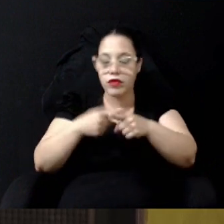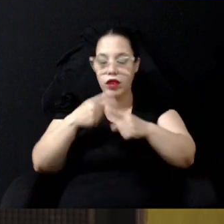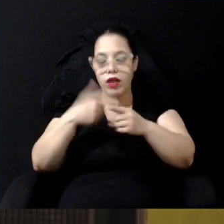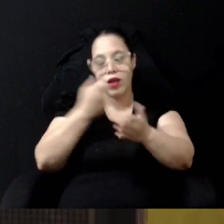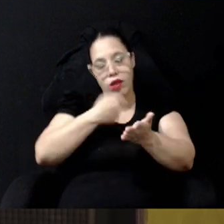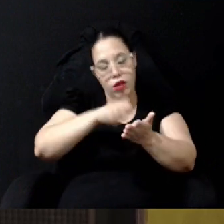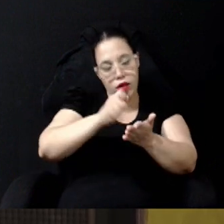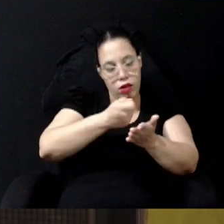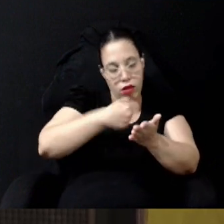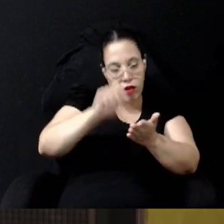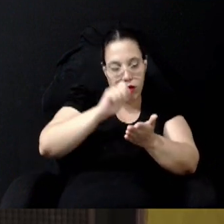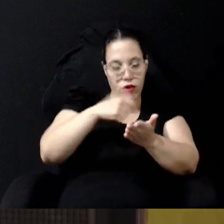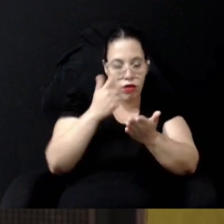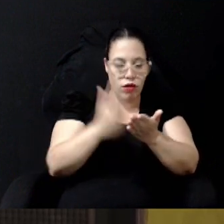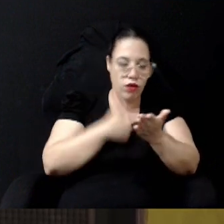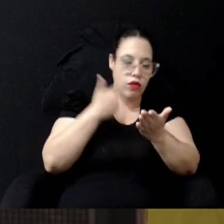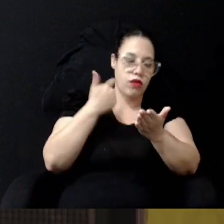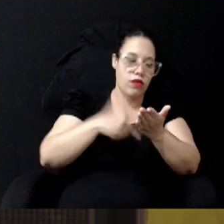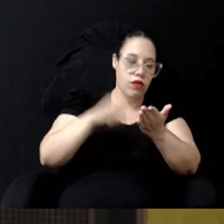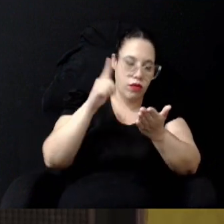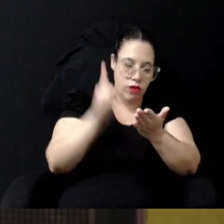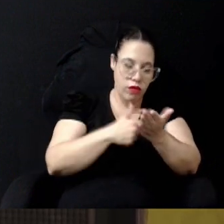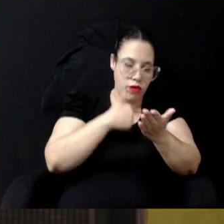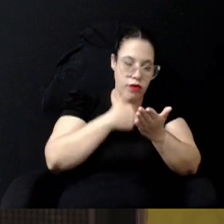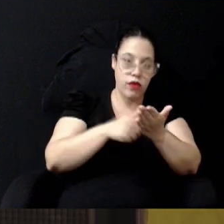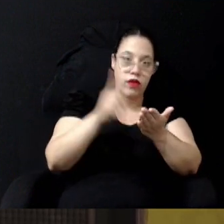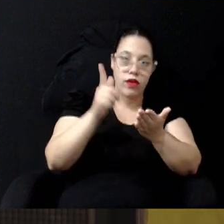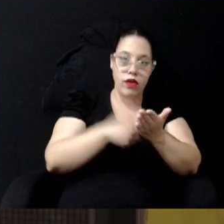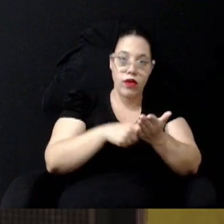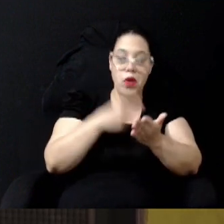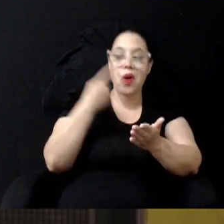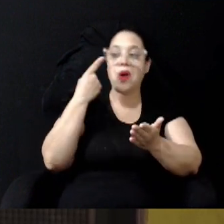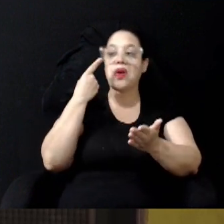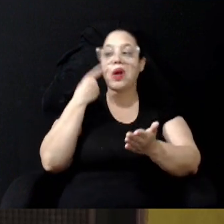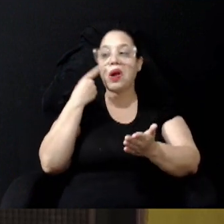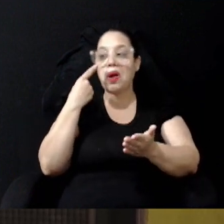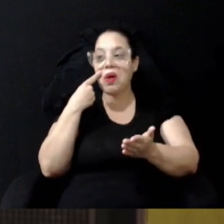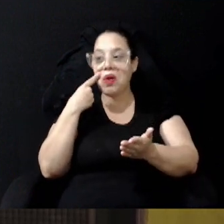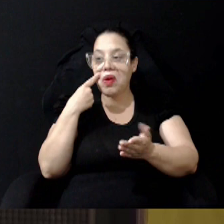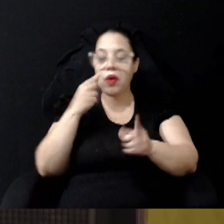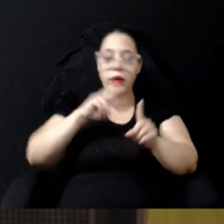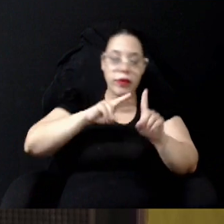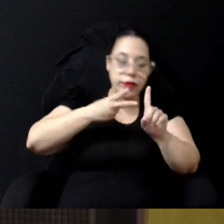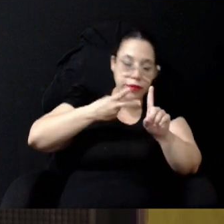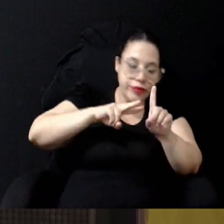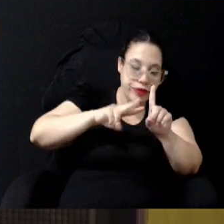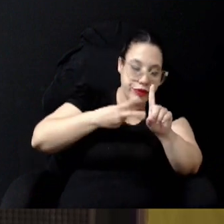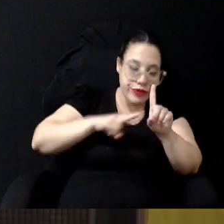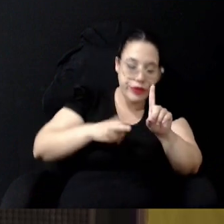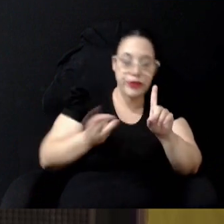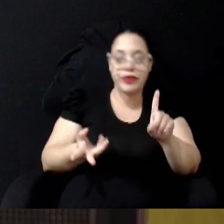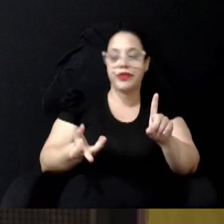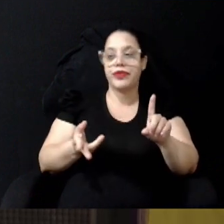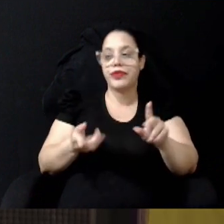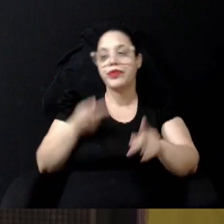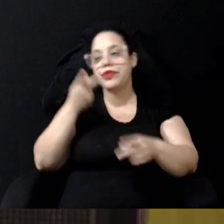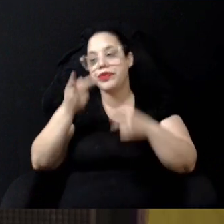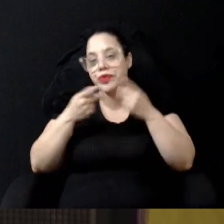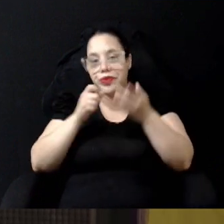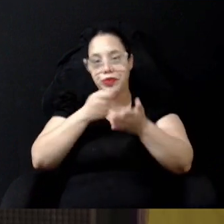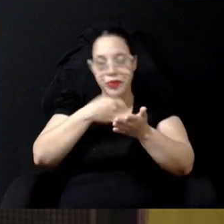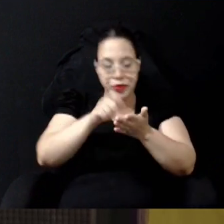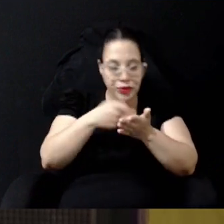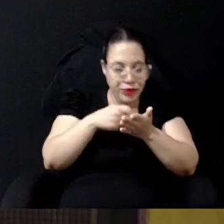história, com o seu olhar, com as suas palavras, de militante,